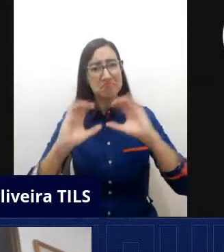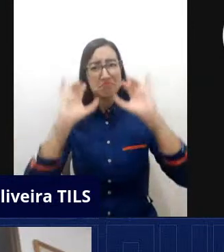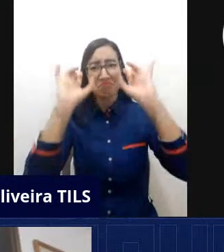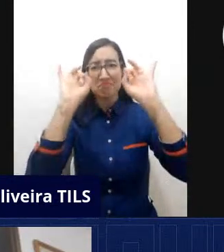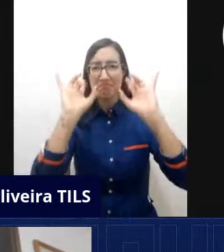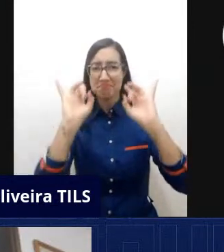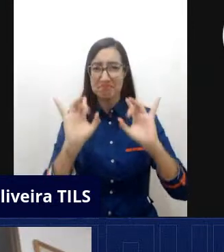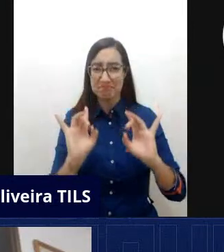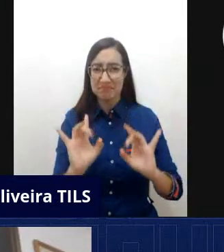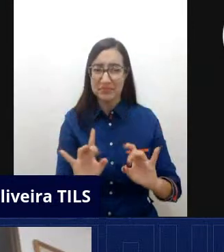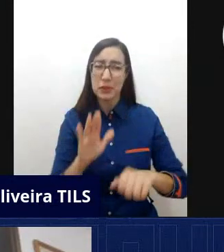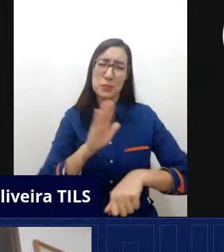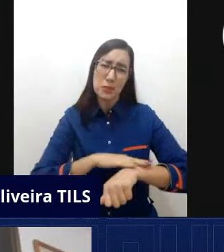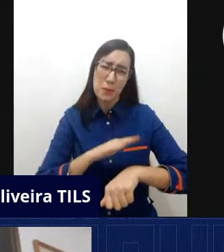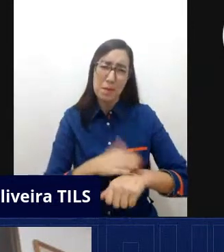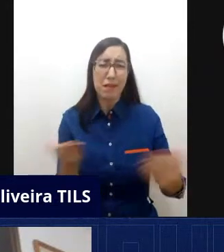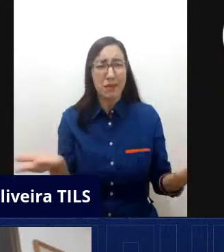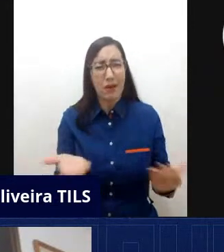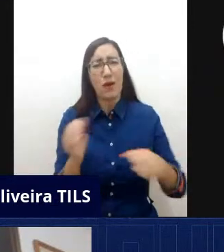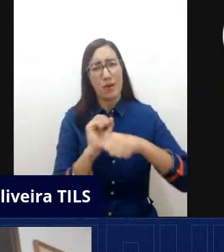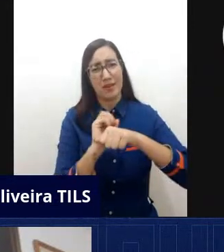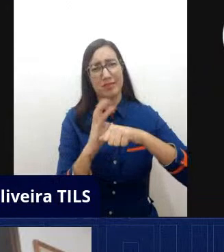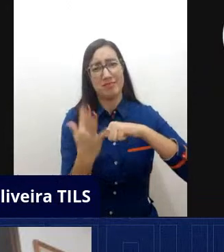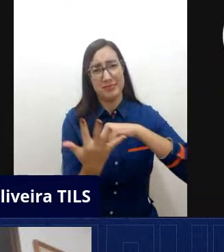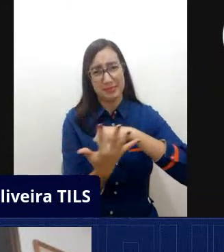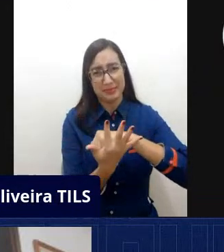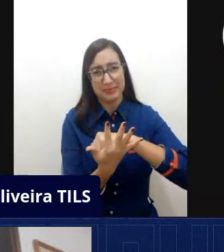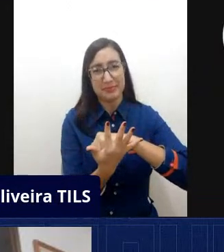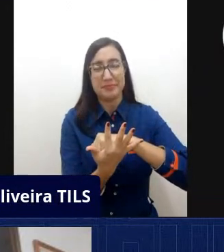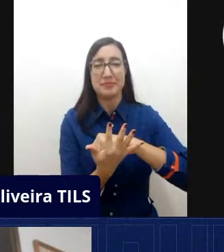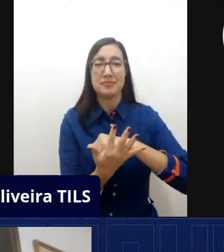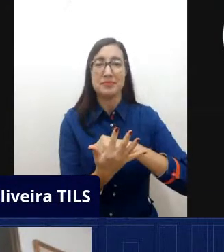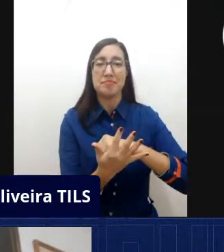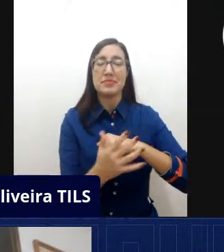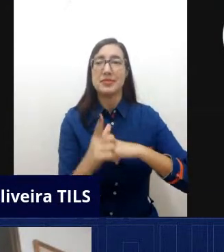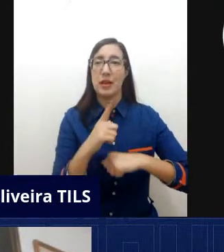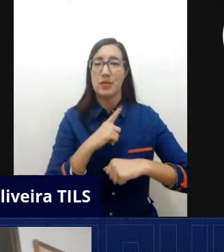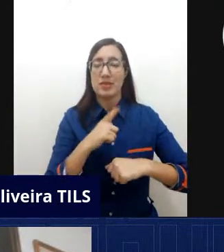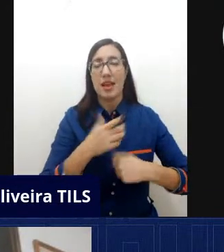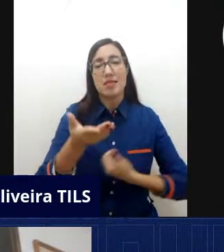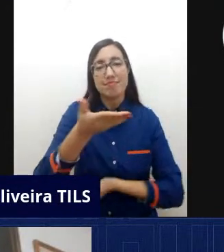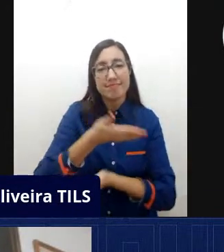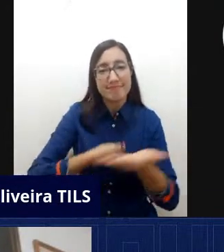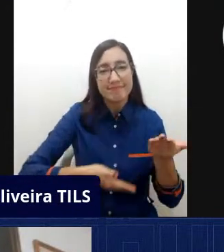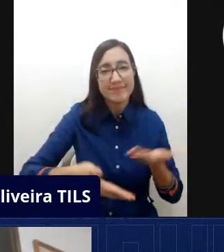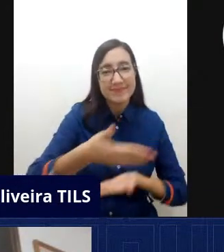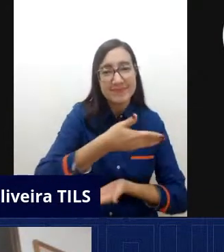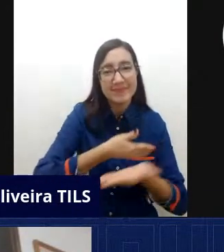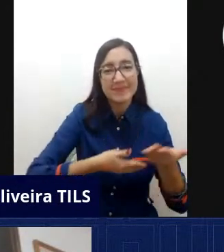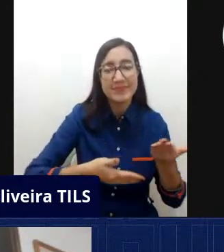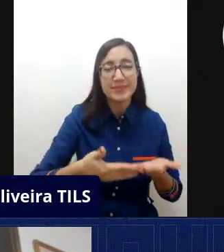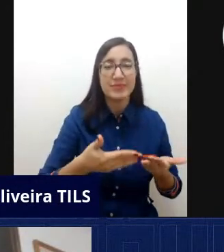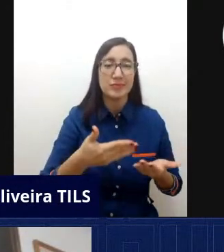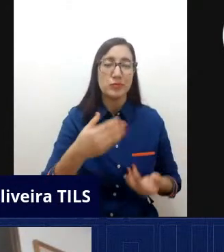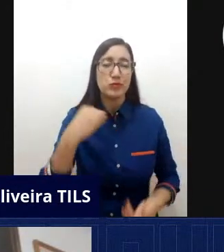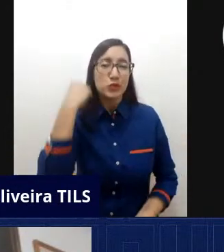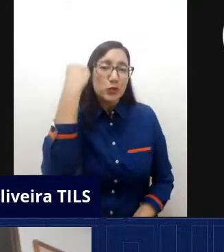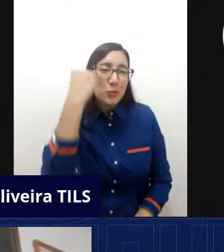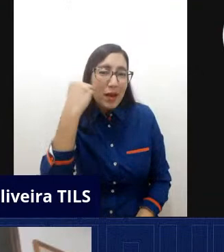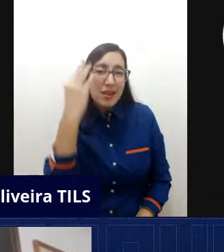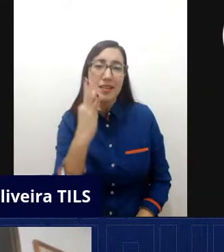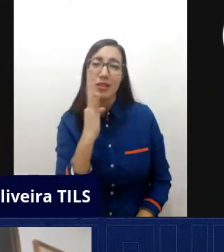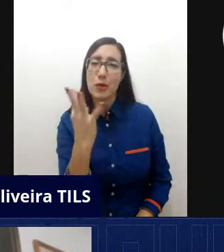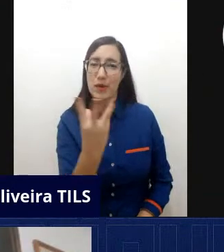de pandemia, não só de troca, mas também, né, de aprendizados e também de denúncias, né, e